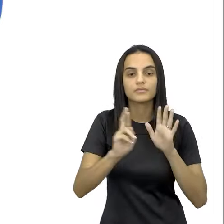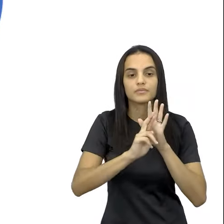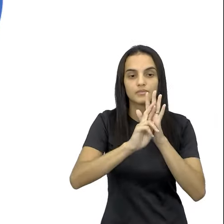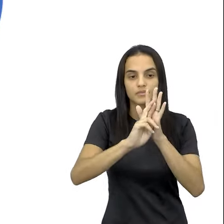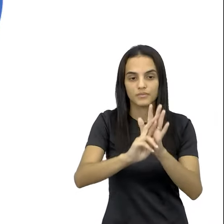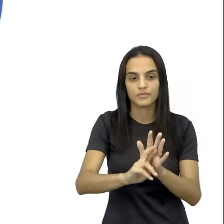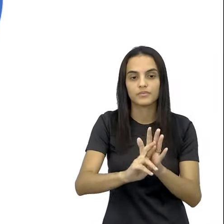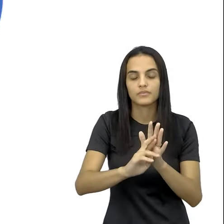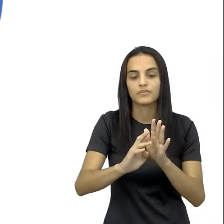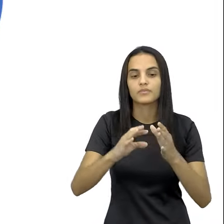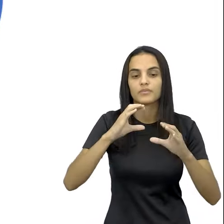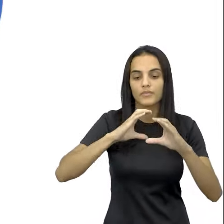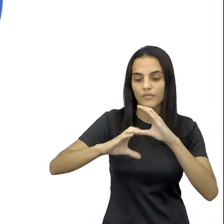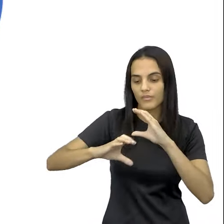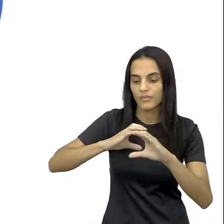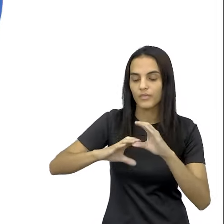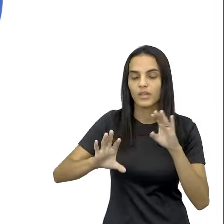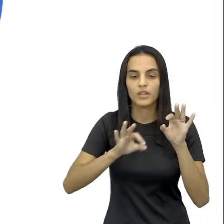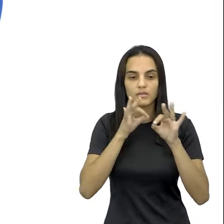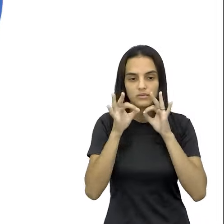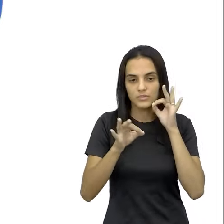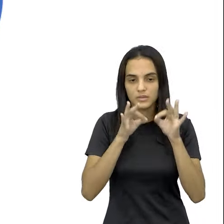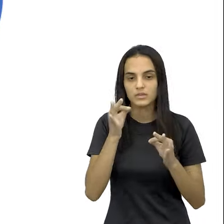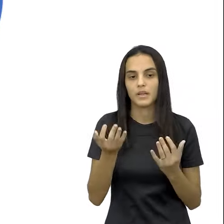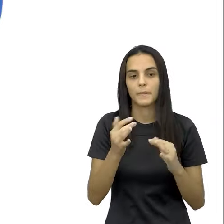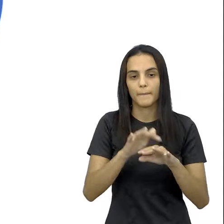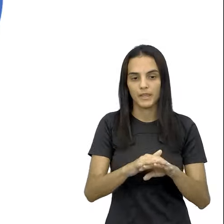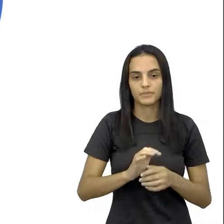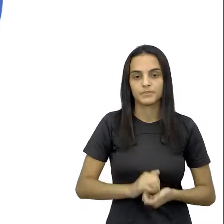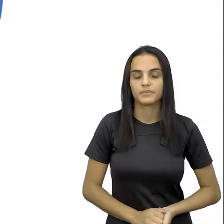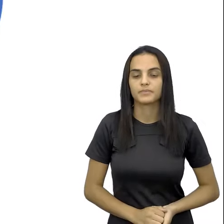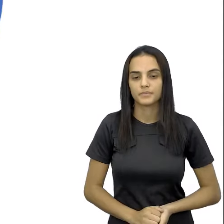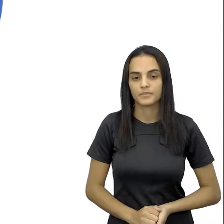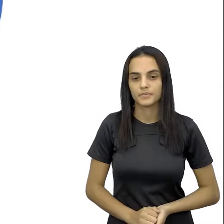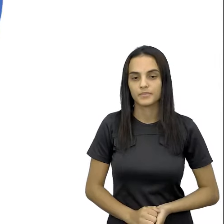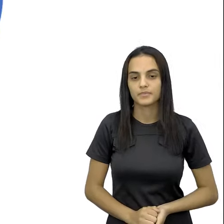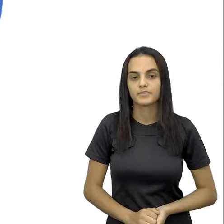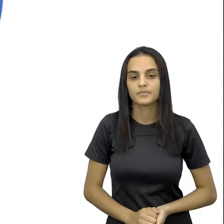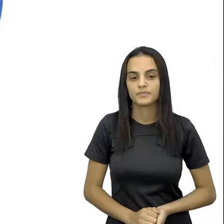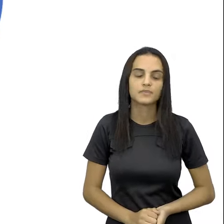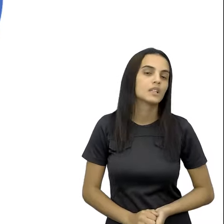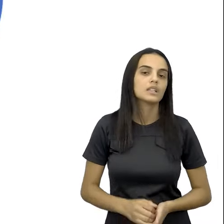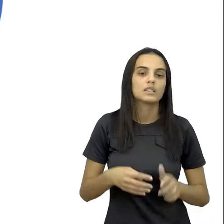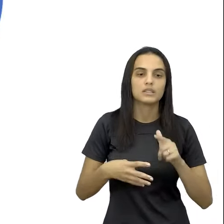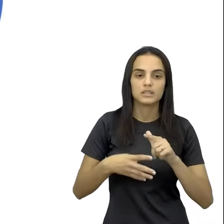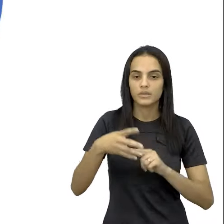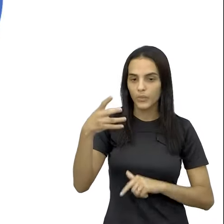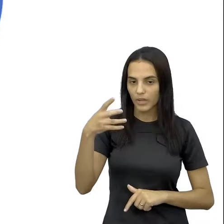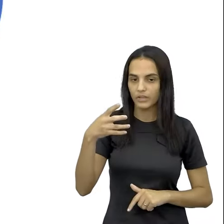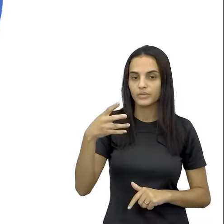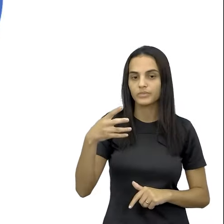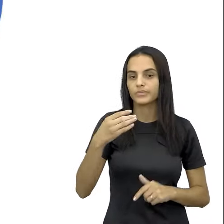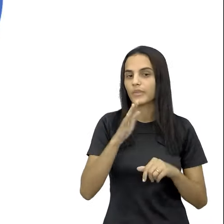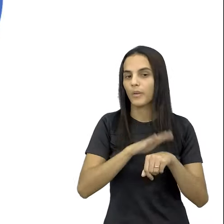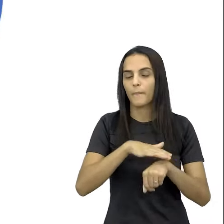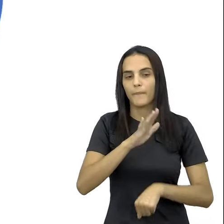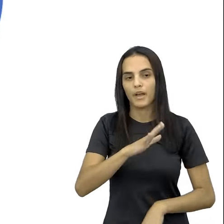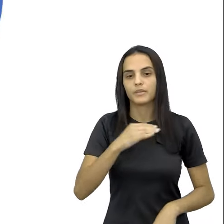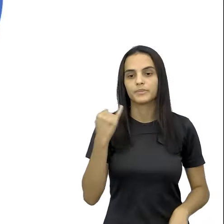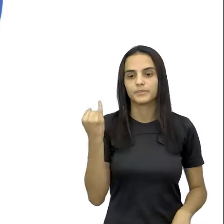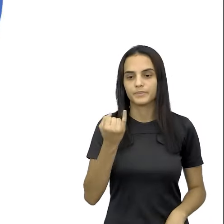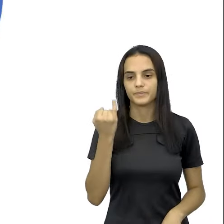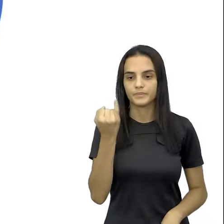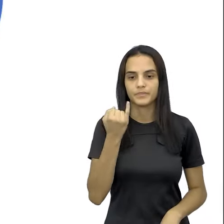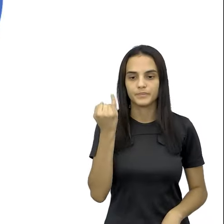representar, comunicar e argumentar matematicamente. Né? Esses 4 itens aí são os mais